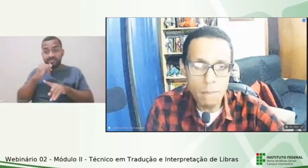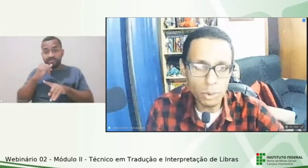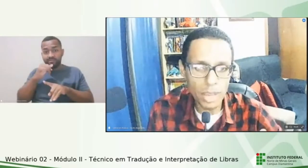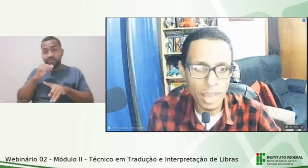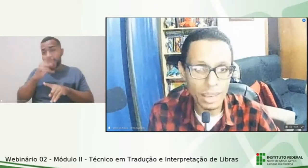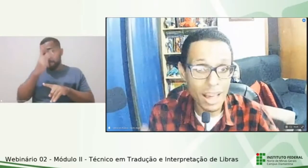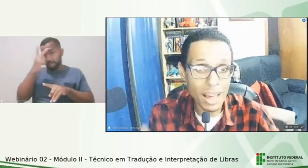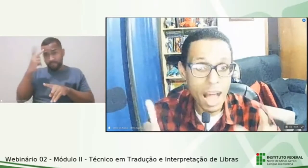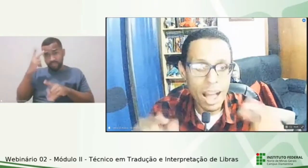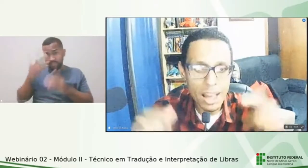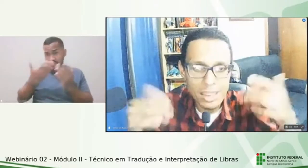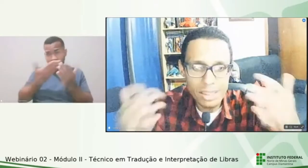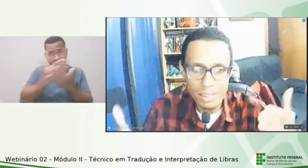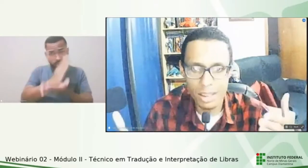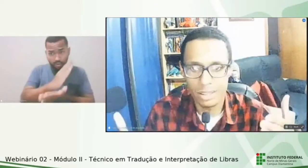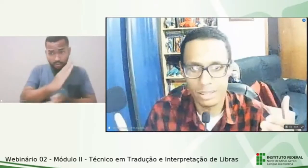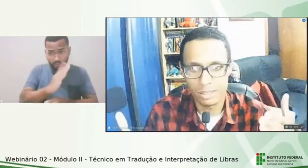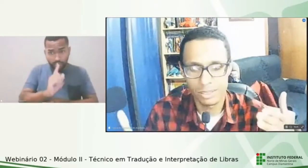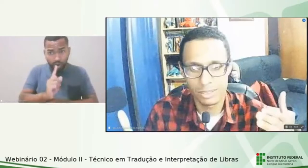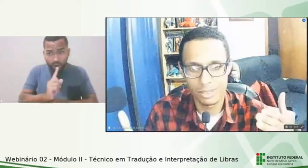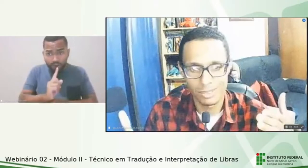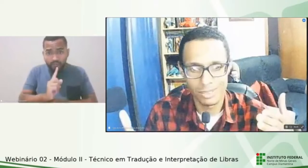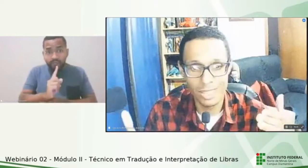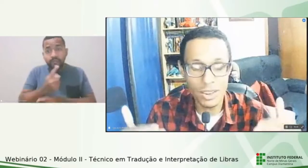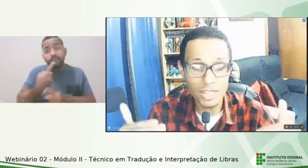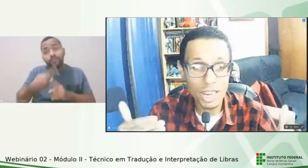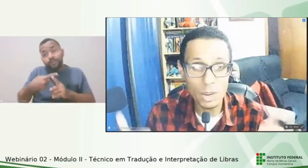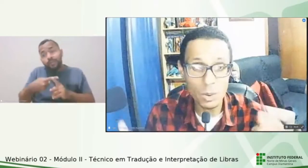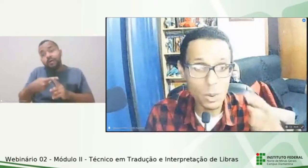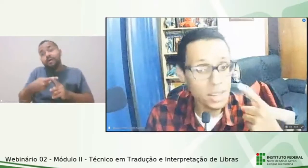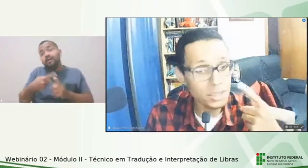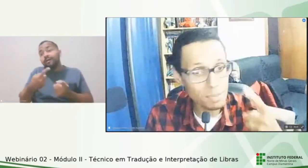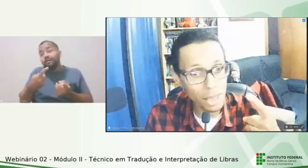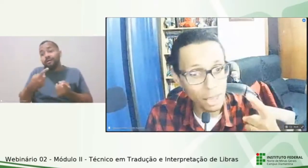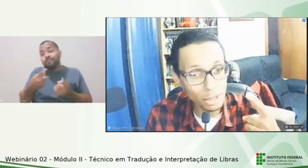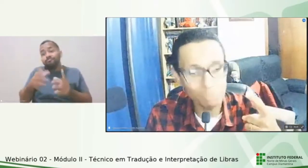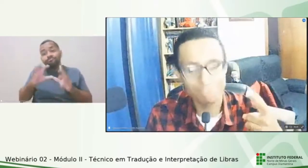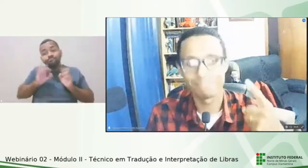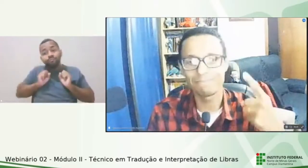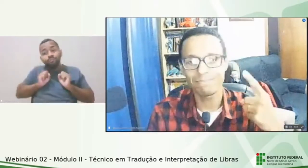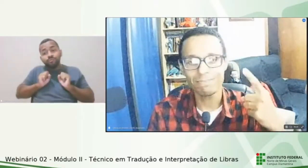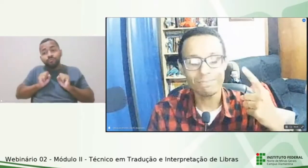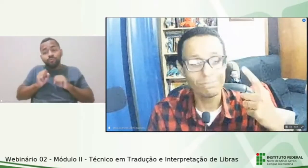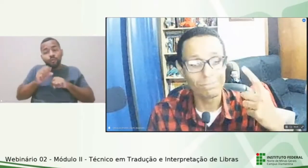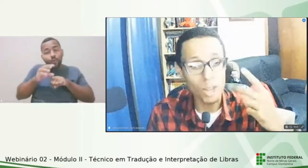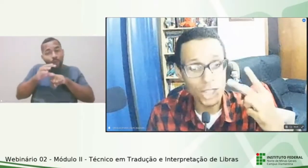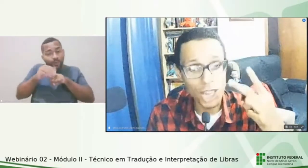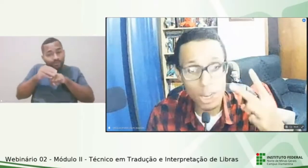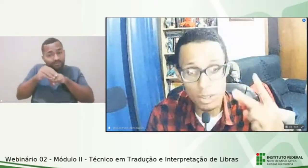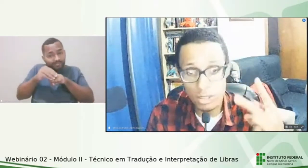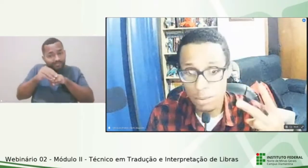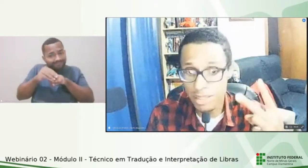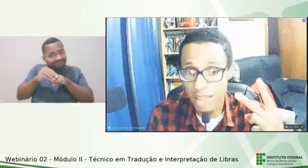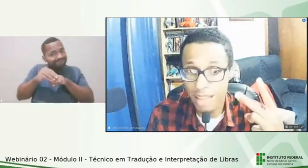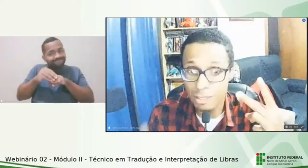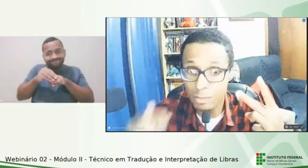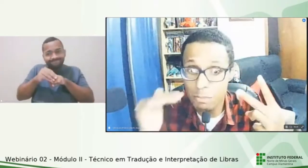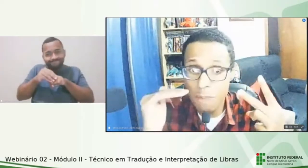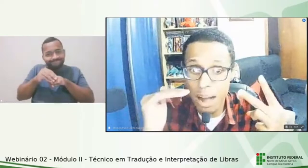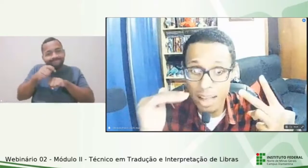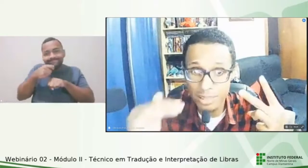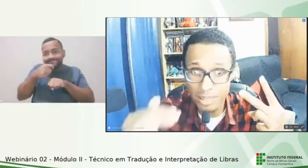é porque ela ainda não adquiriu conhecimento, não adquiriu as